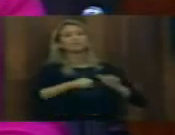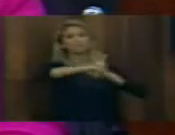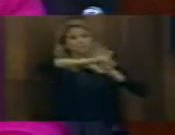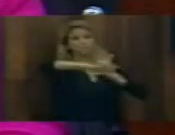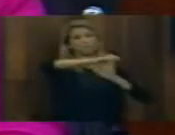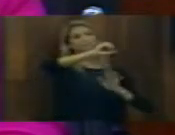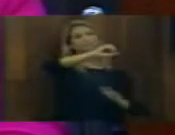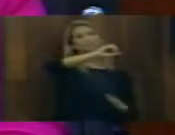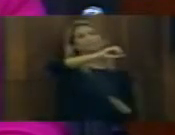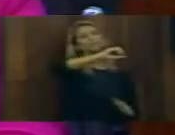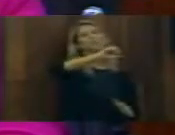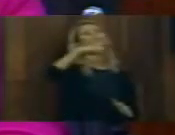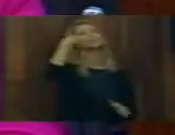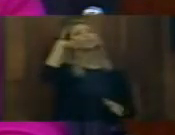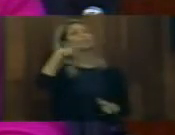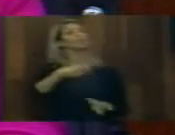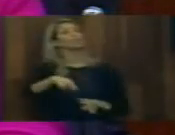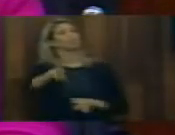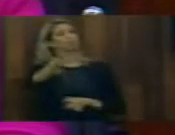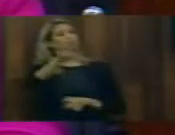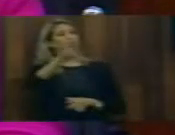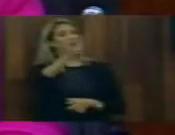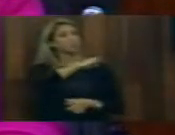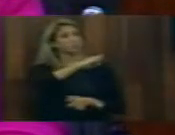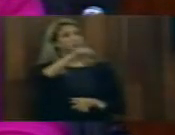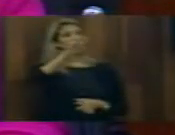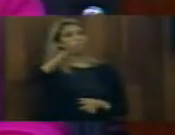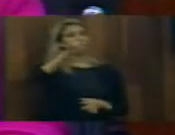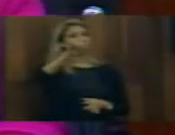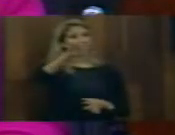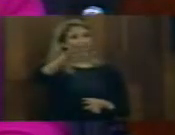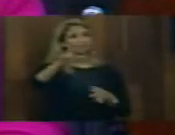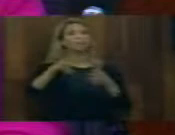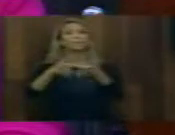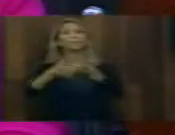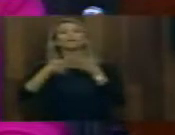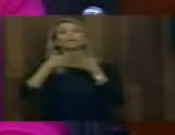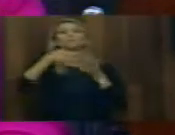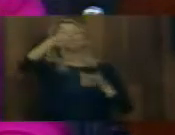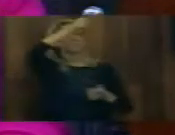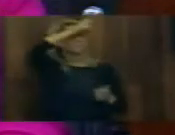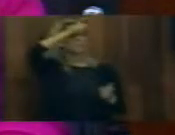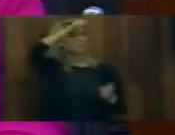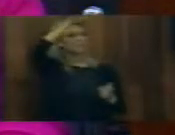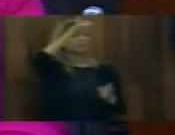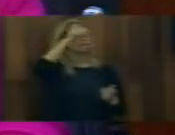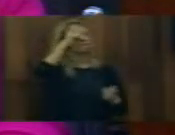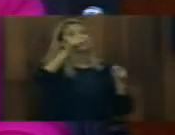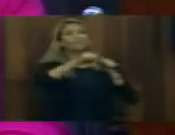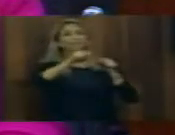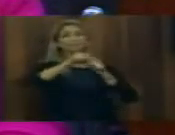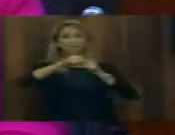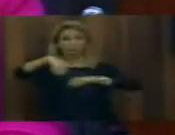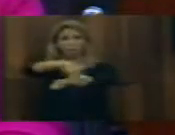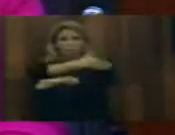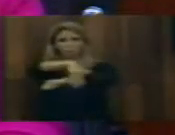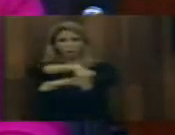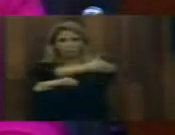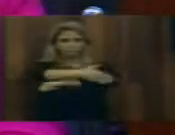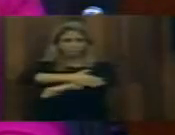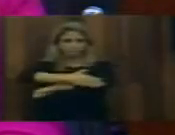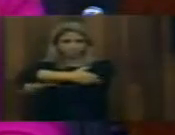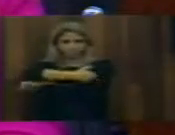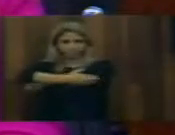0388-2019, Adeir Novaes, solicita o excelentíssimo senhor prefeito a urbanização e asfaltamento das travessas da rua